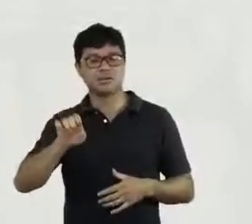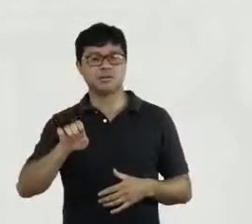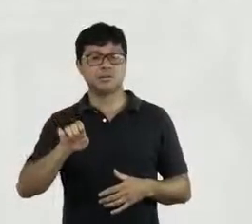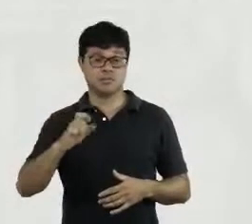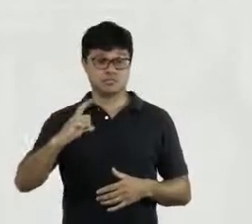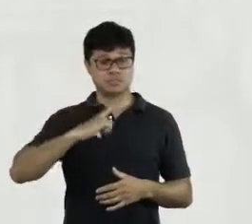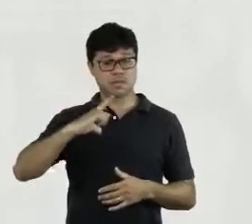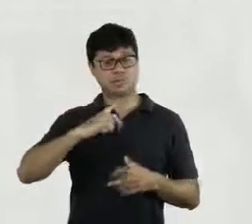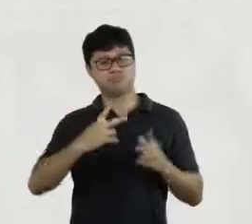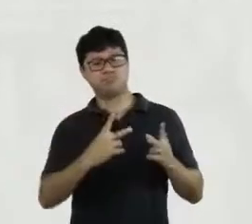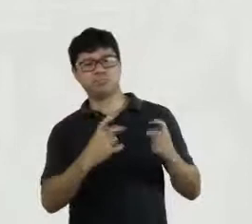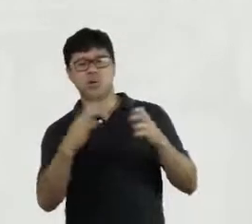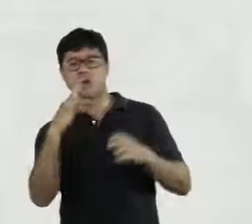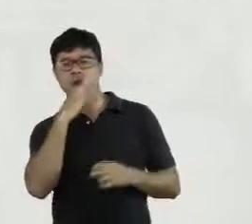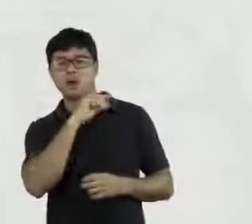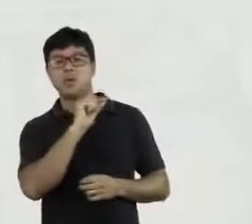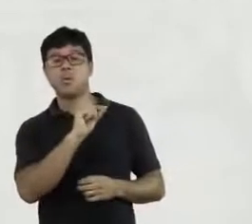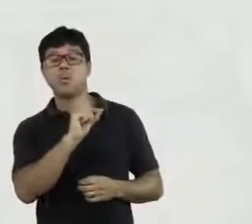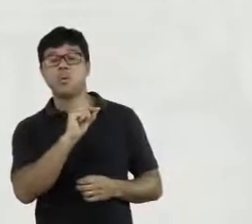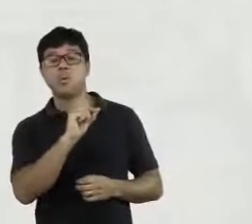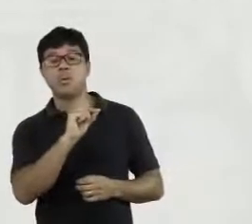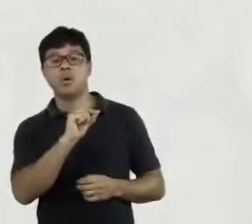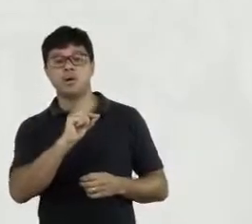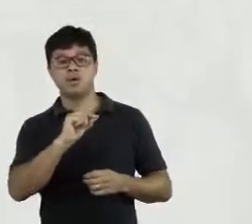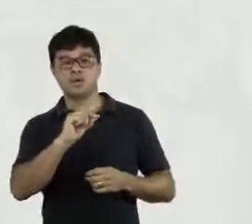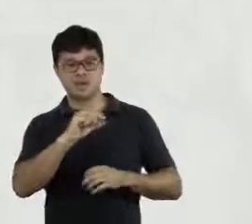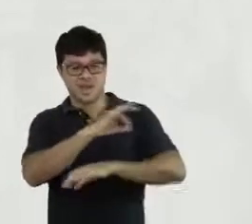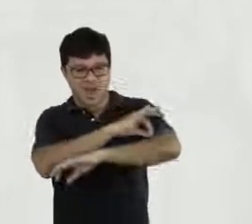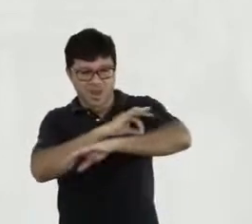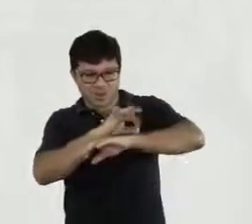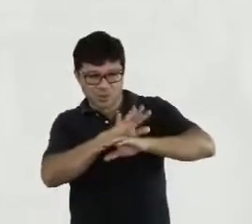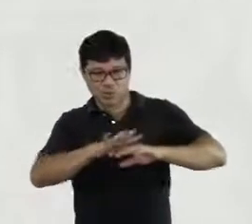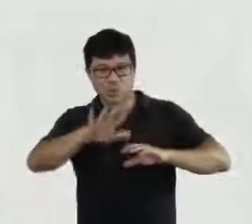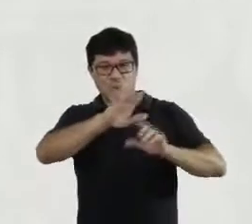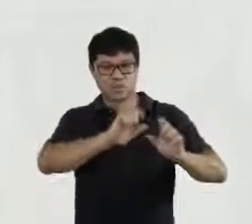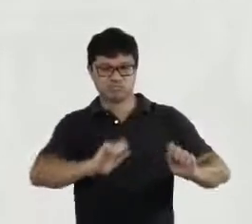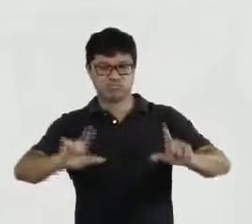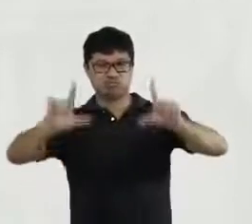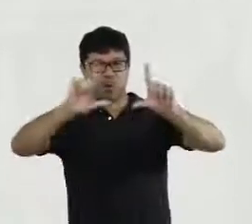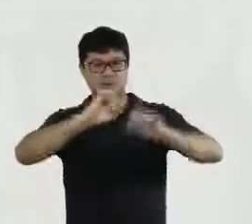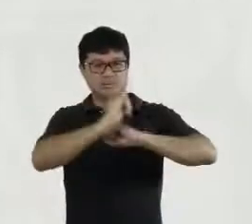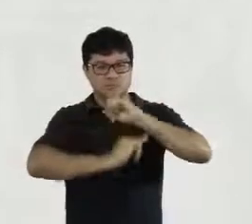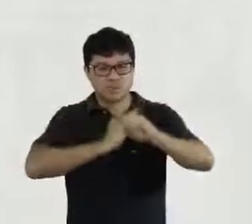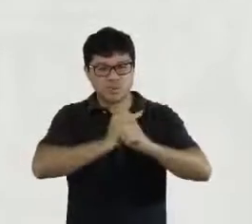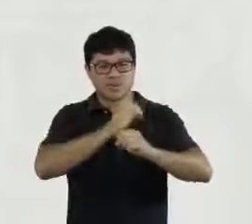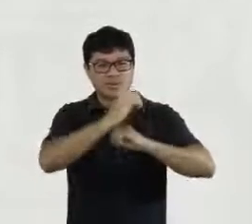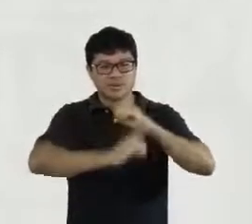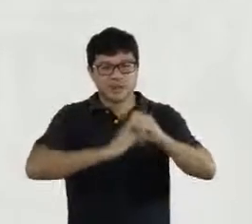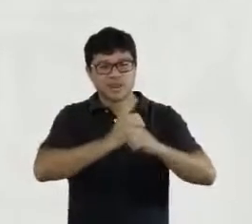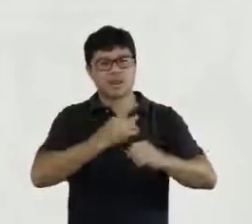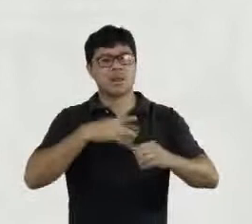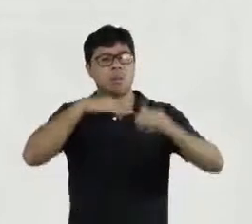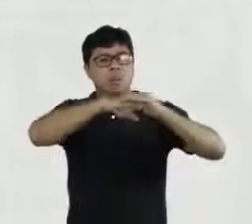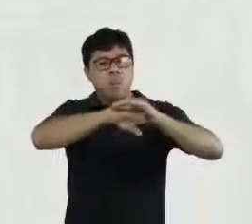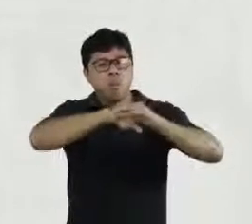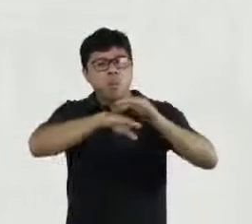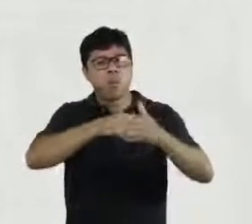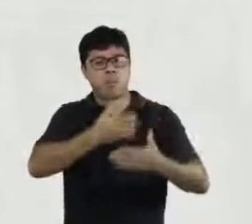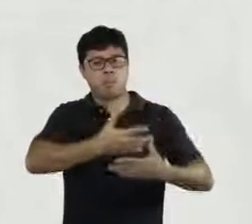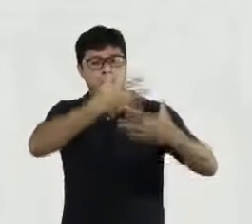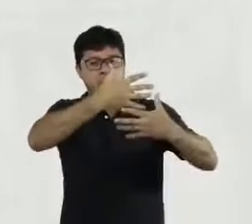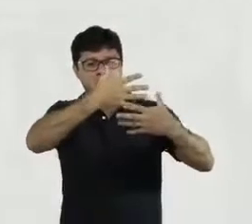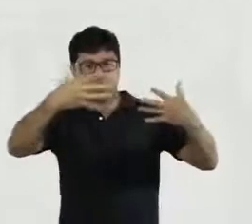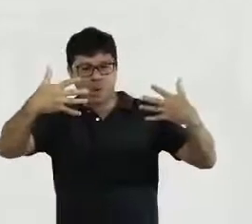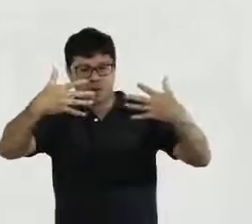a gente tem percebido que a arquitetura de bibliotecas digitais, de OPACs, de bases de dados bibliográficas,